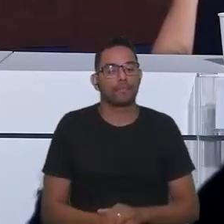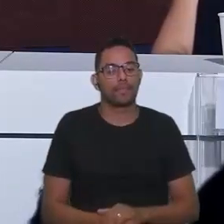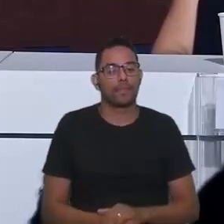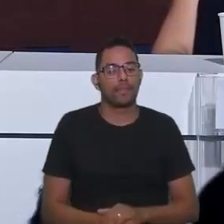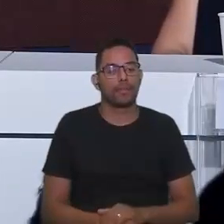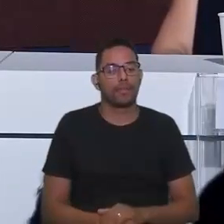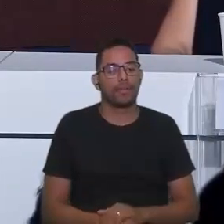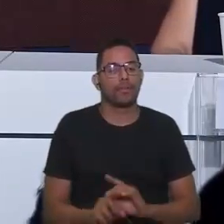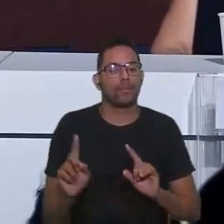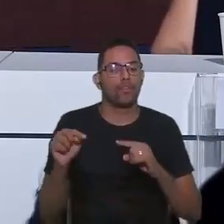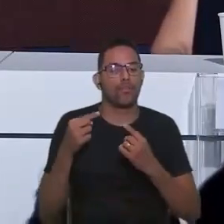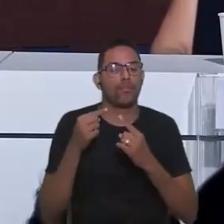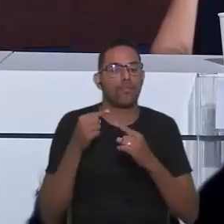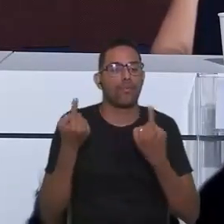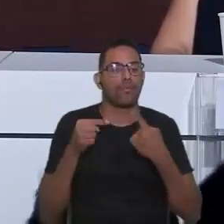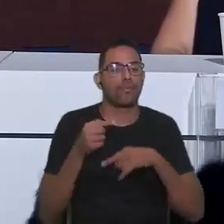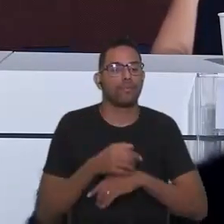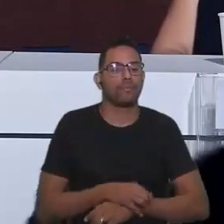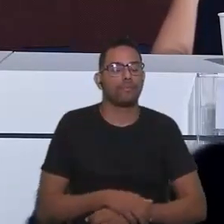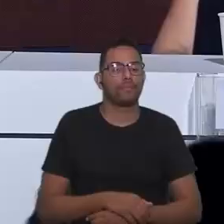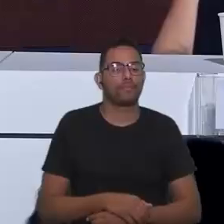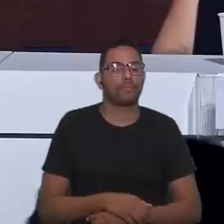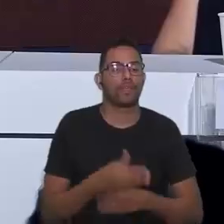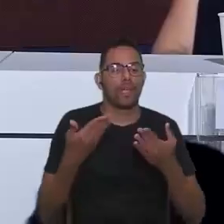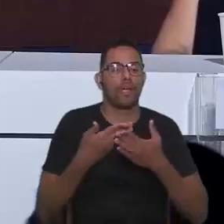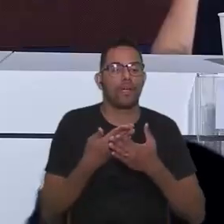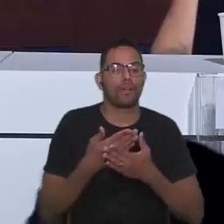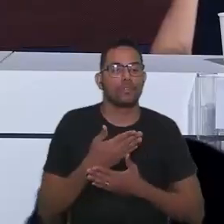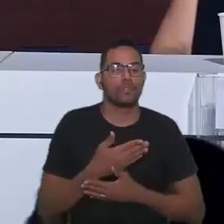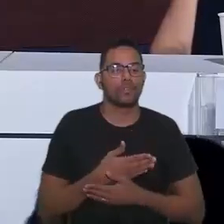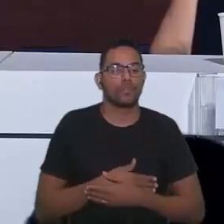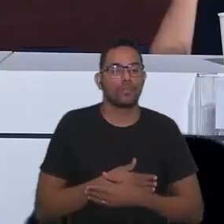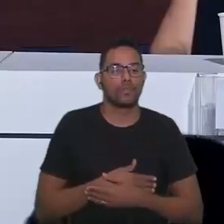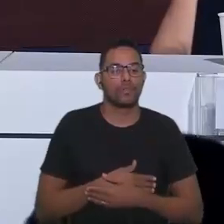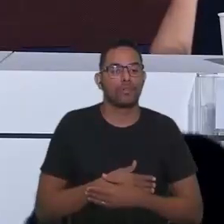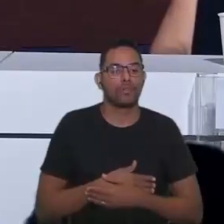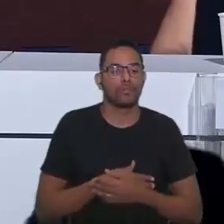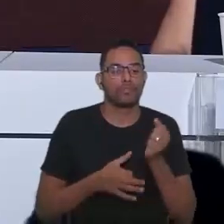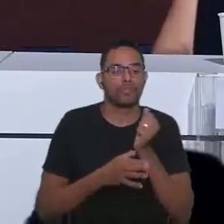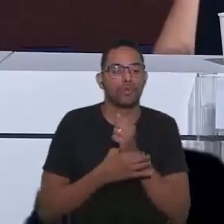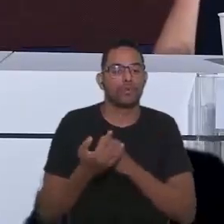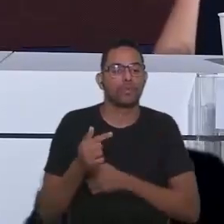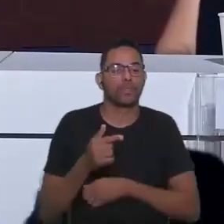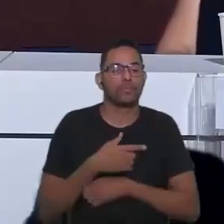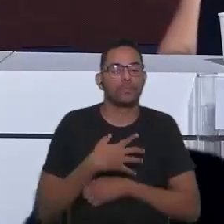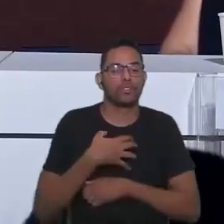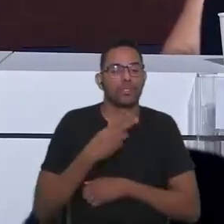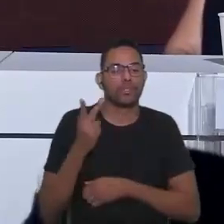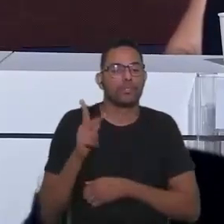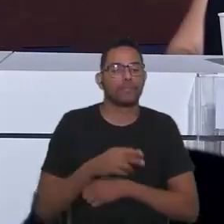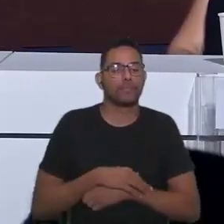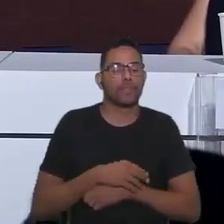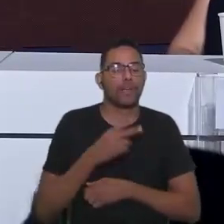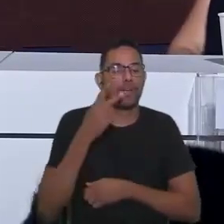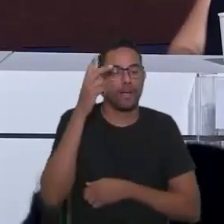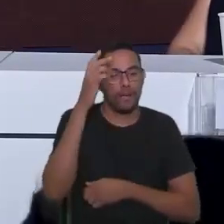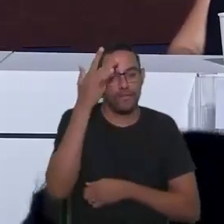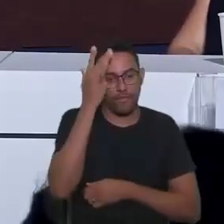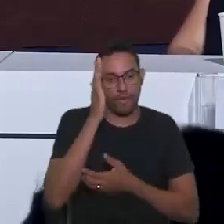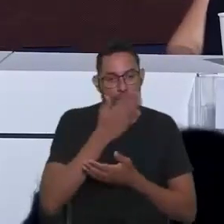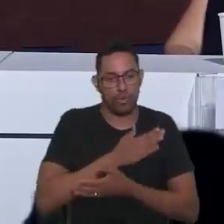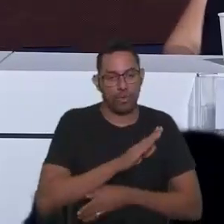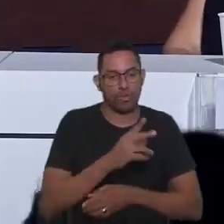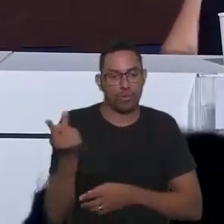uma defesa. E eu agora estou bastante indefeso com este seu gesto. Era mais fácil nós